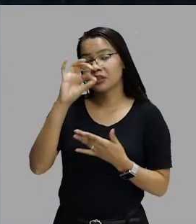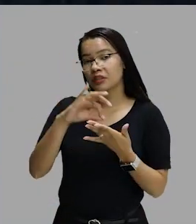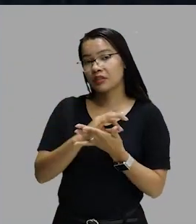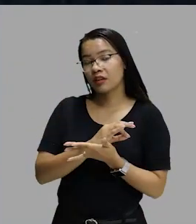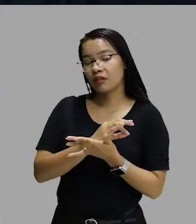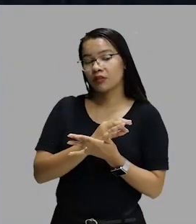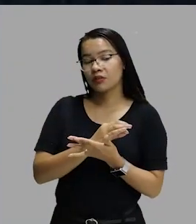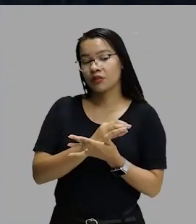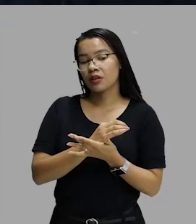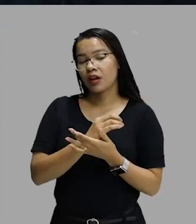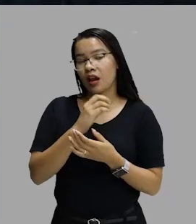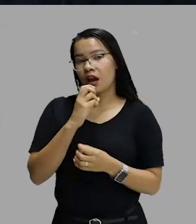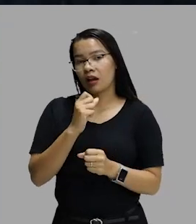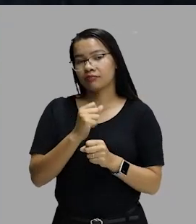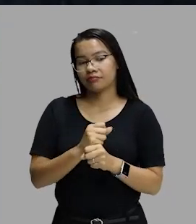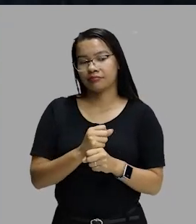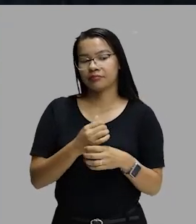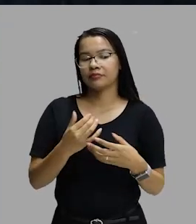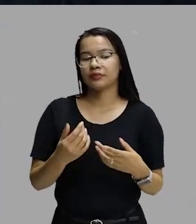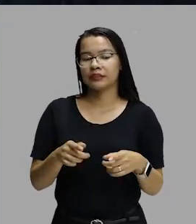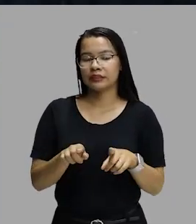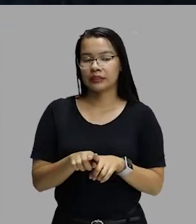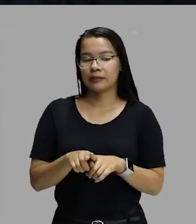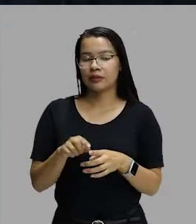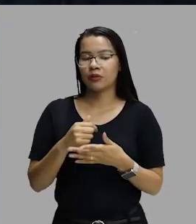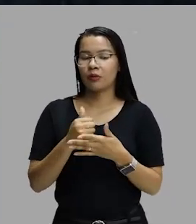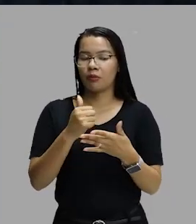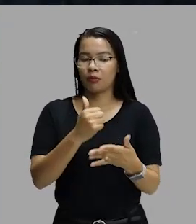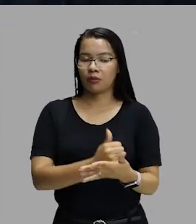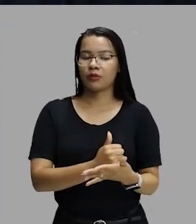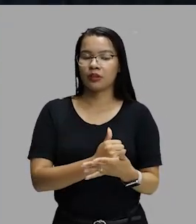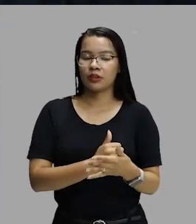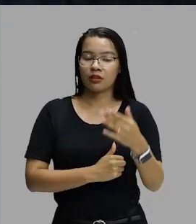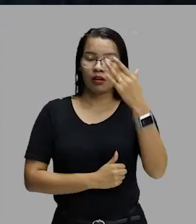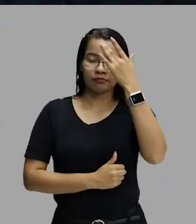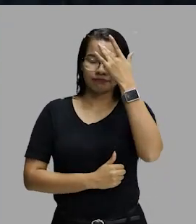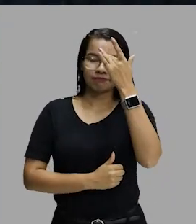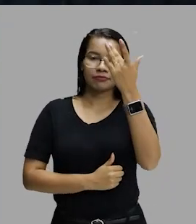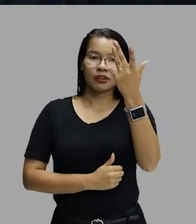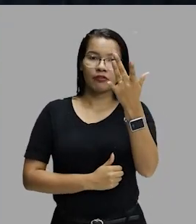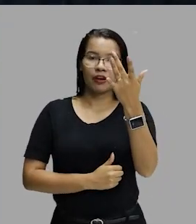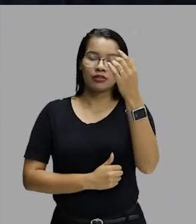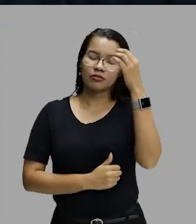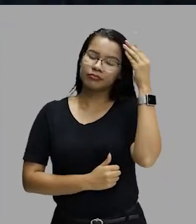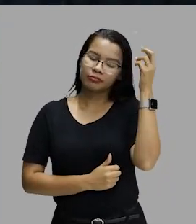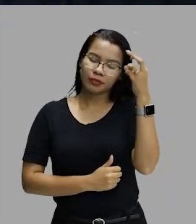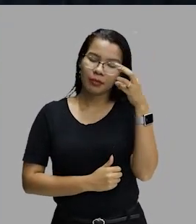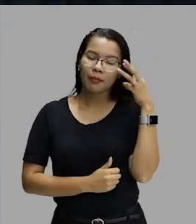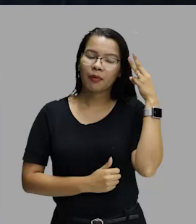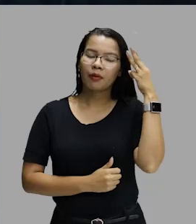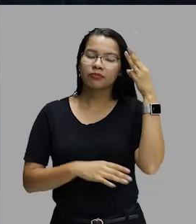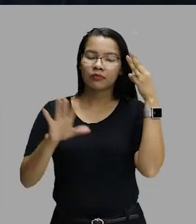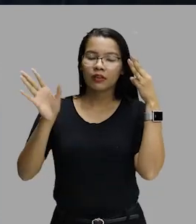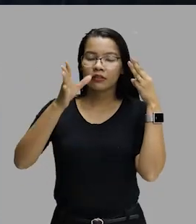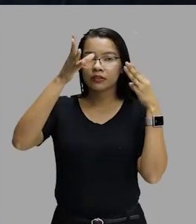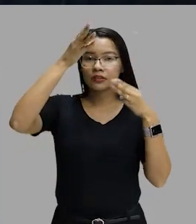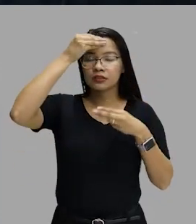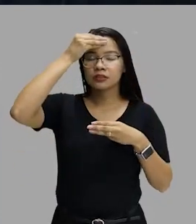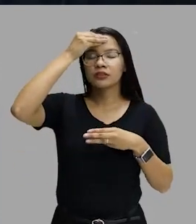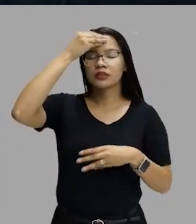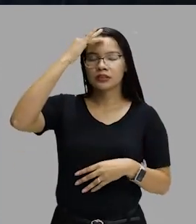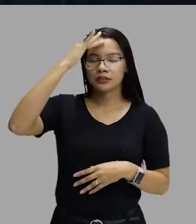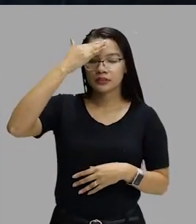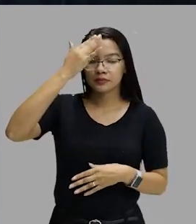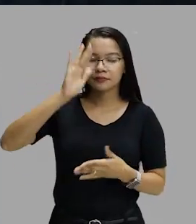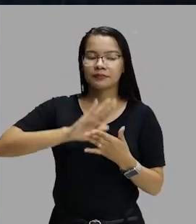resumo de texto auxilia muito na aprendizagem para facilitar na memorização, compreensão e interpretação. E não pode